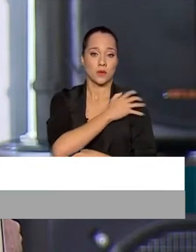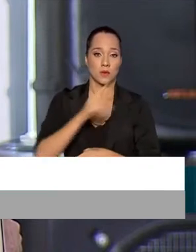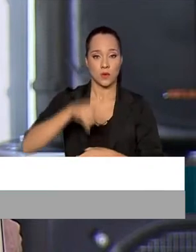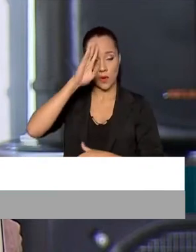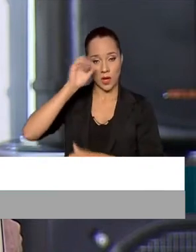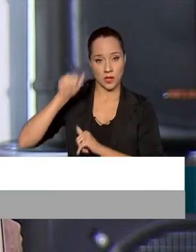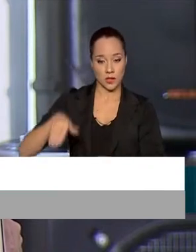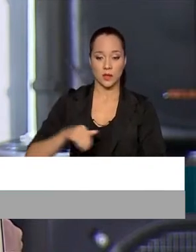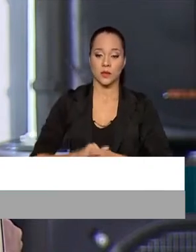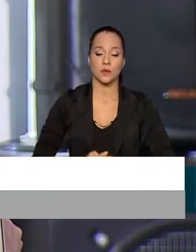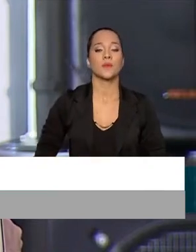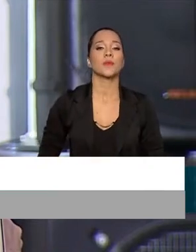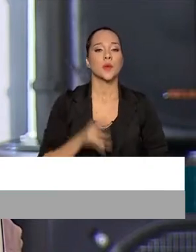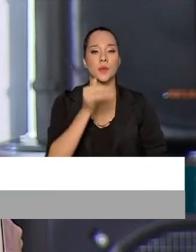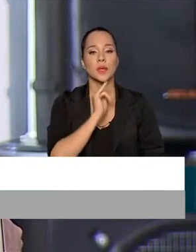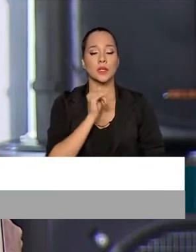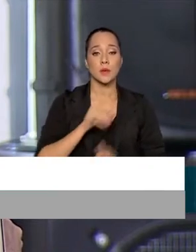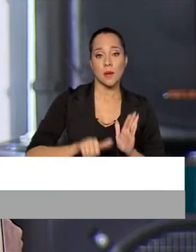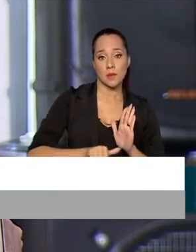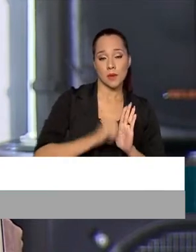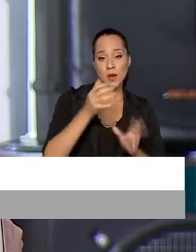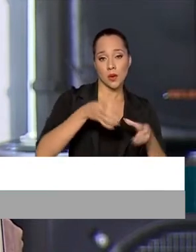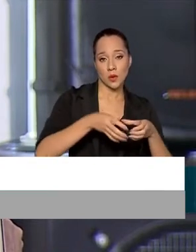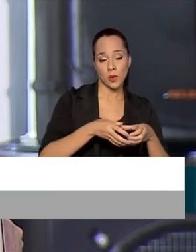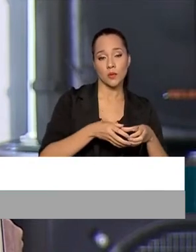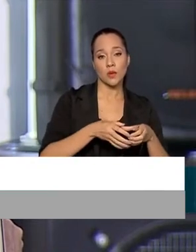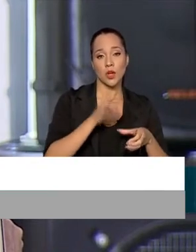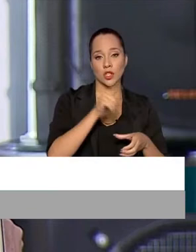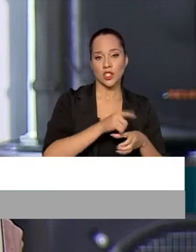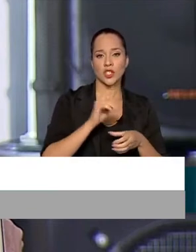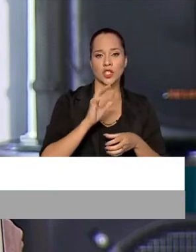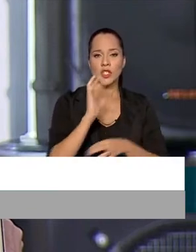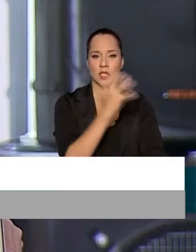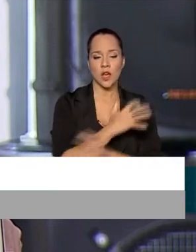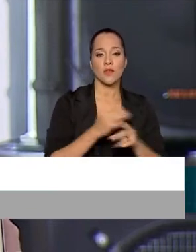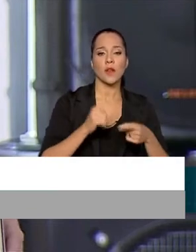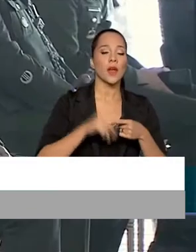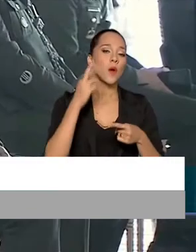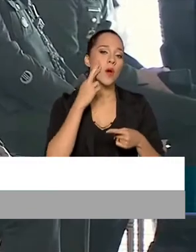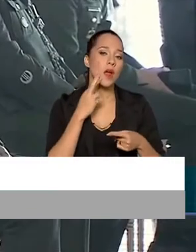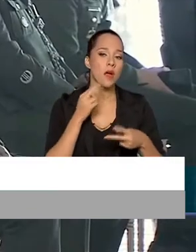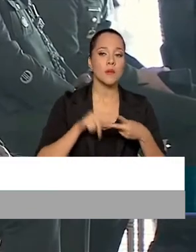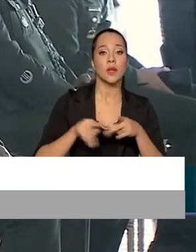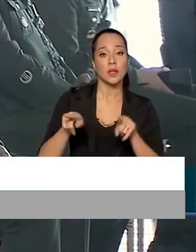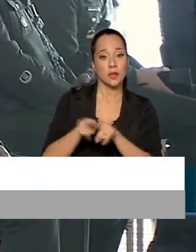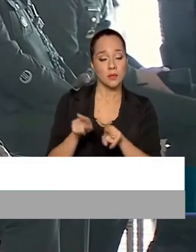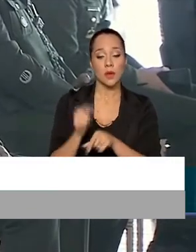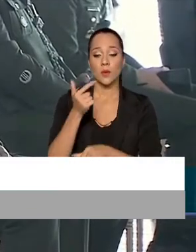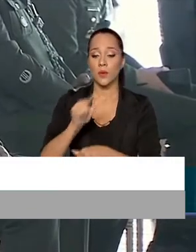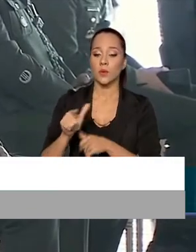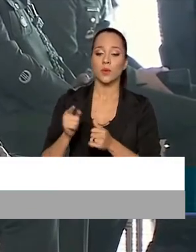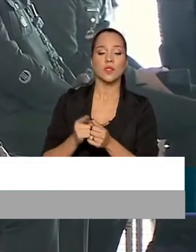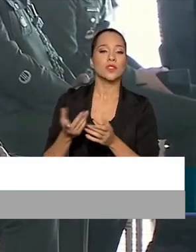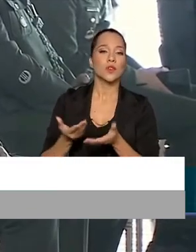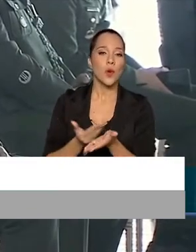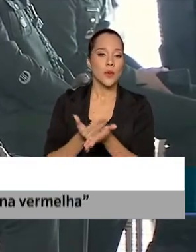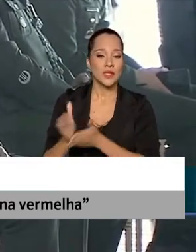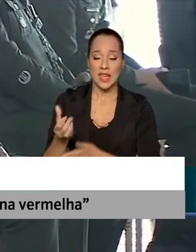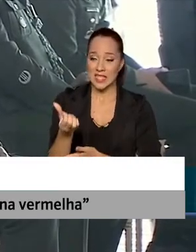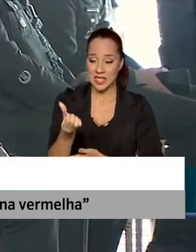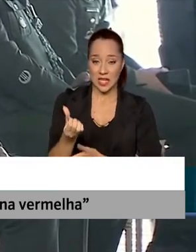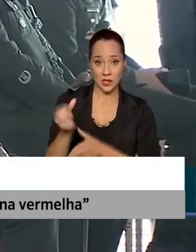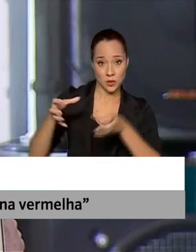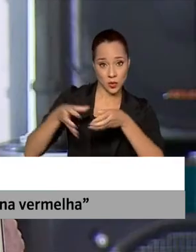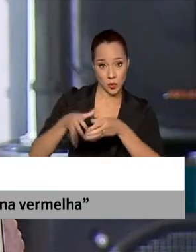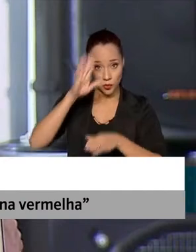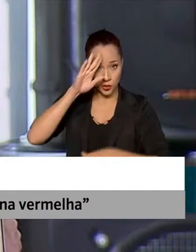do Exército, como, por exemplo, a 1ª Brigada de Infantaria de Selva, em Boa Vista, Roraima, bem como a reativação da 6ª Divisão